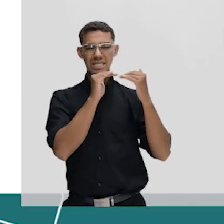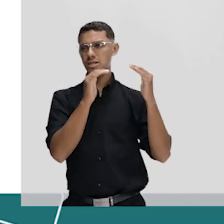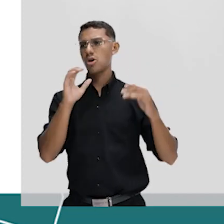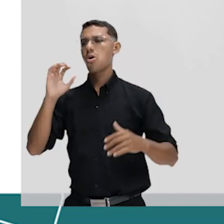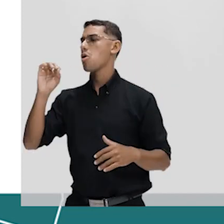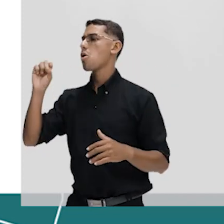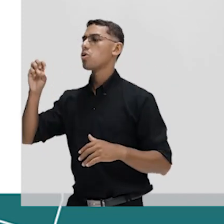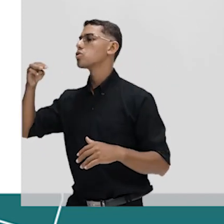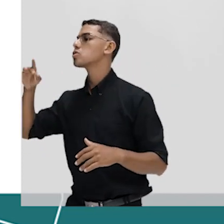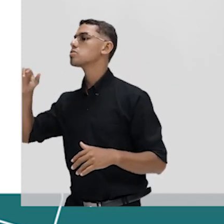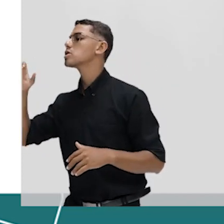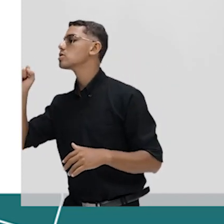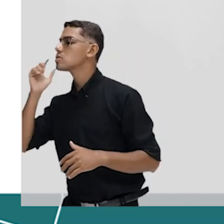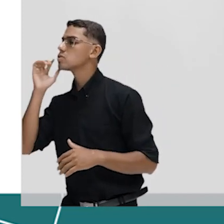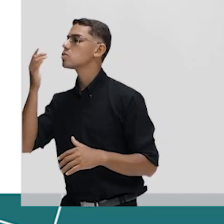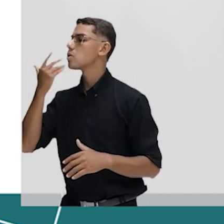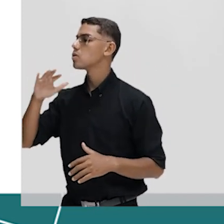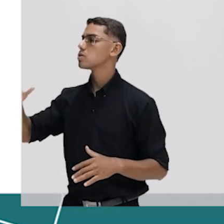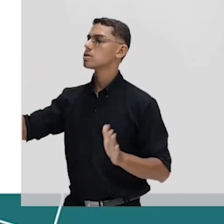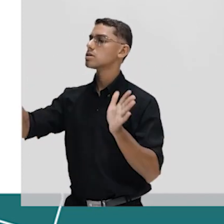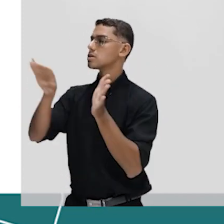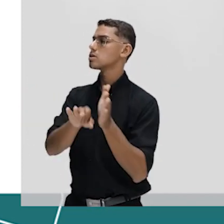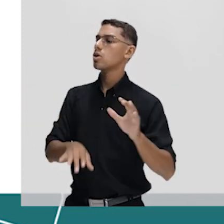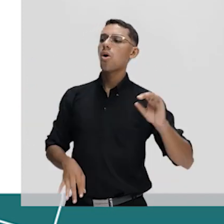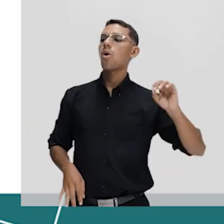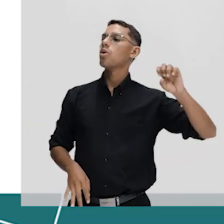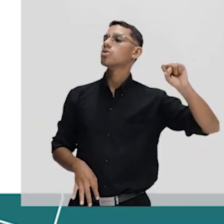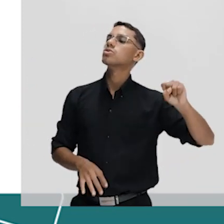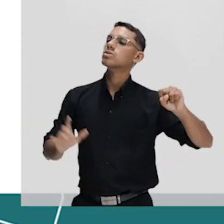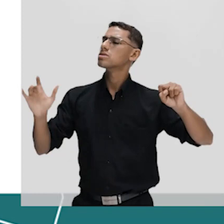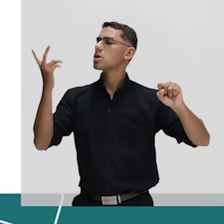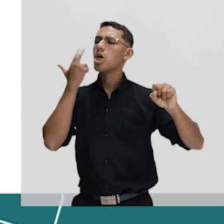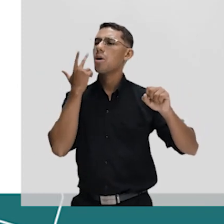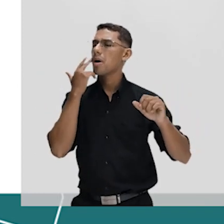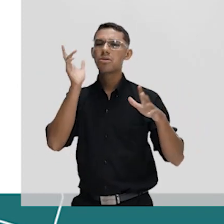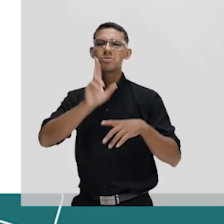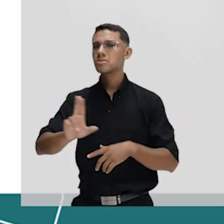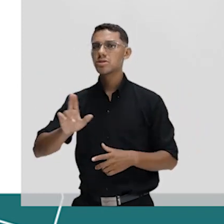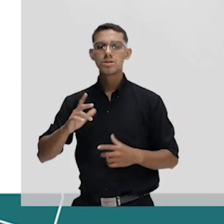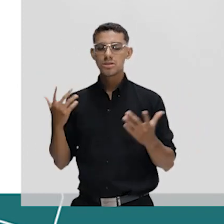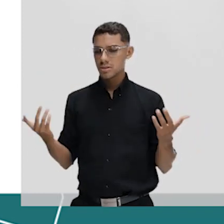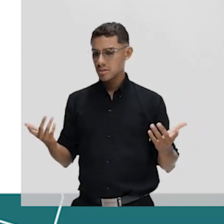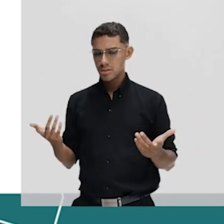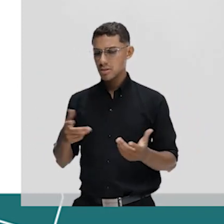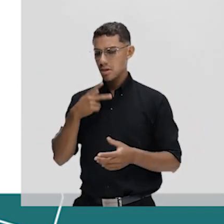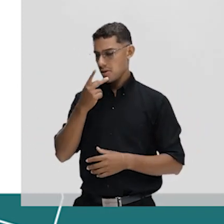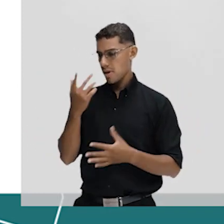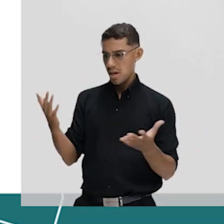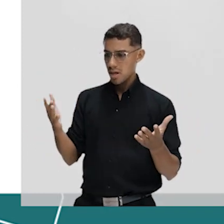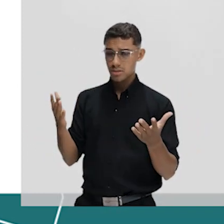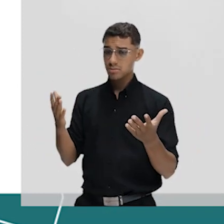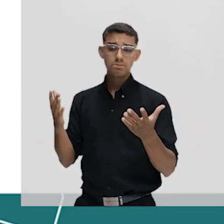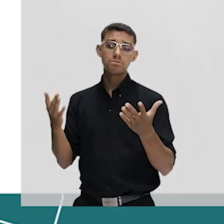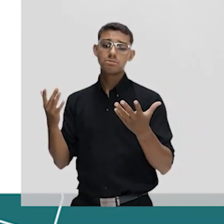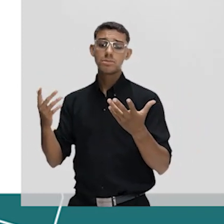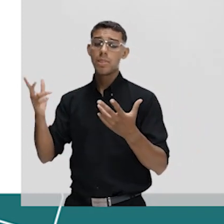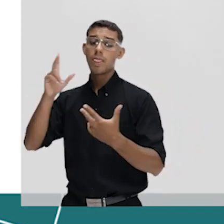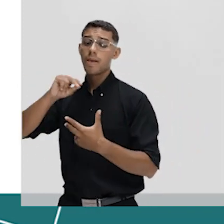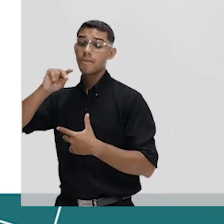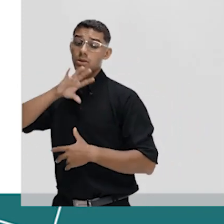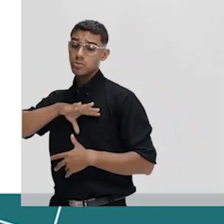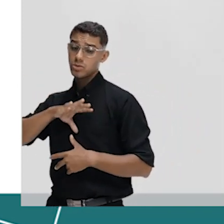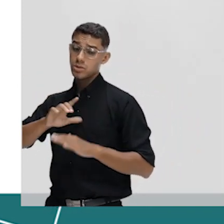os meninos chegaram, né, os meninos saíram. É comum a gente fazer isso na nossa oralidade, mas de acordo